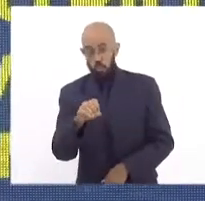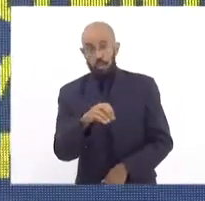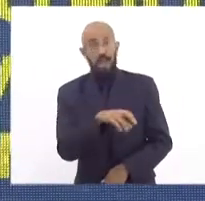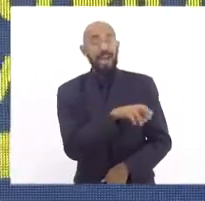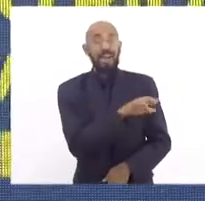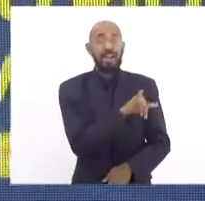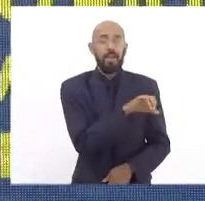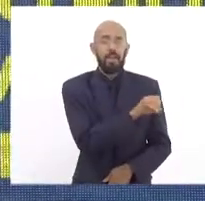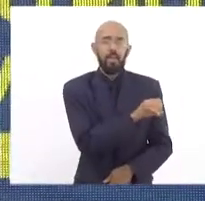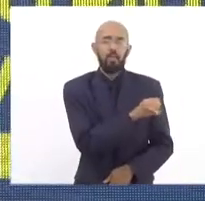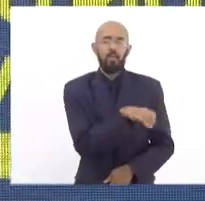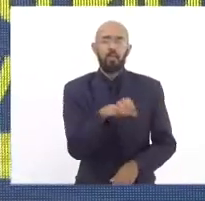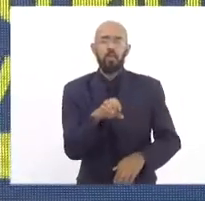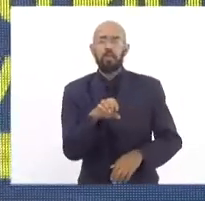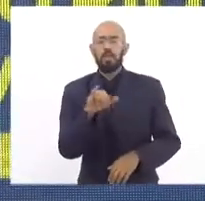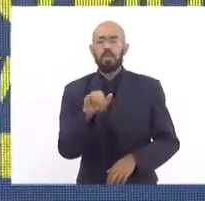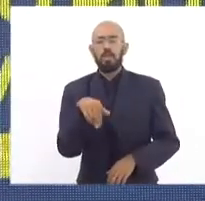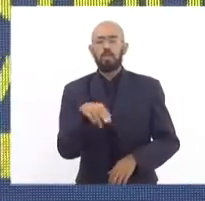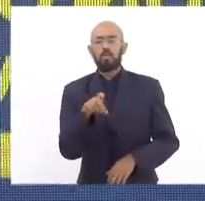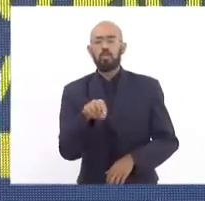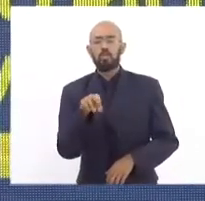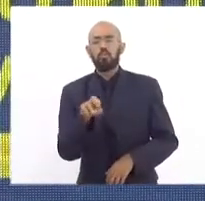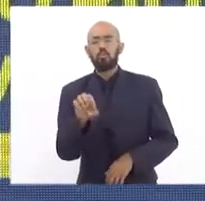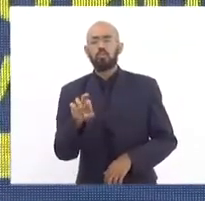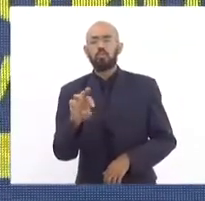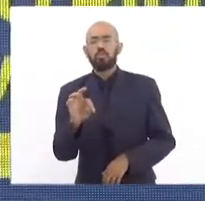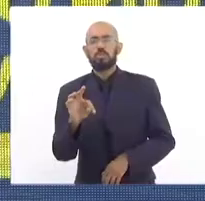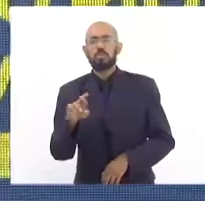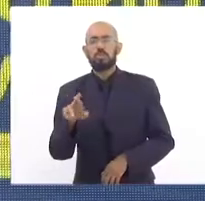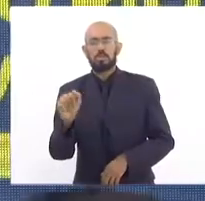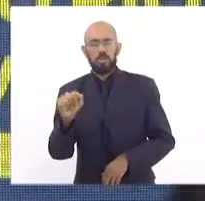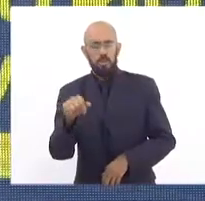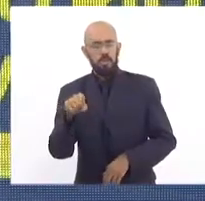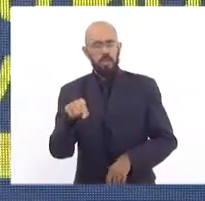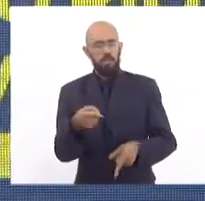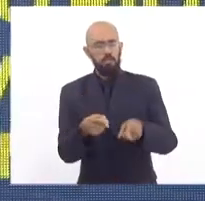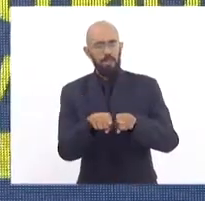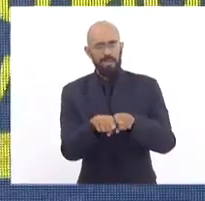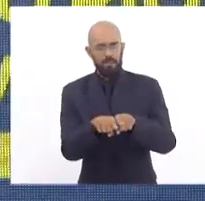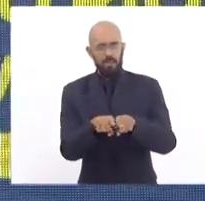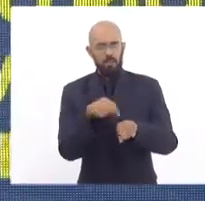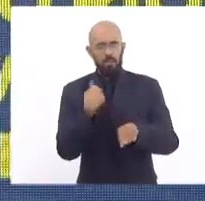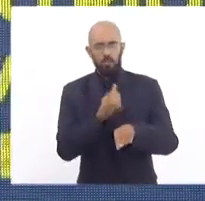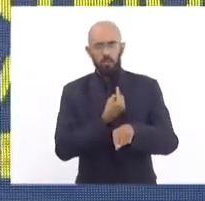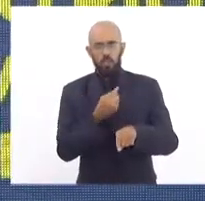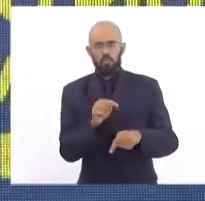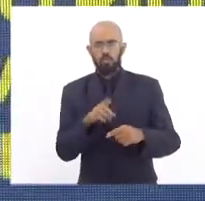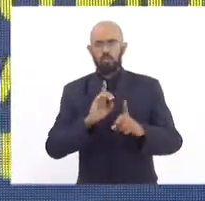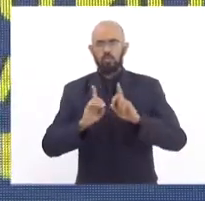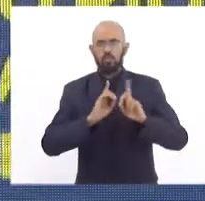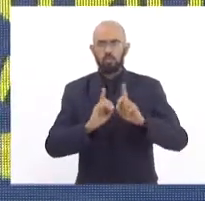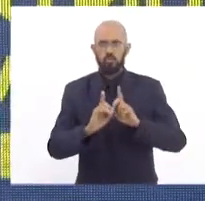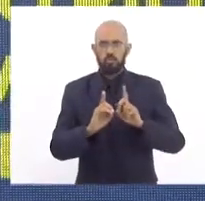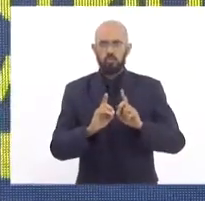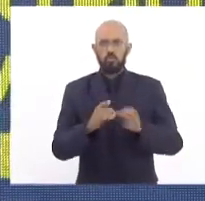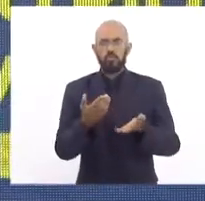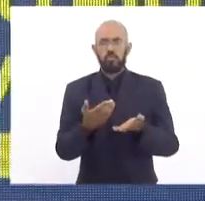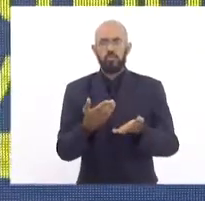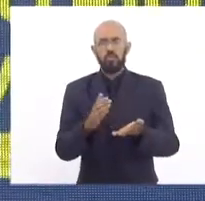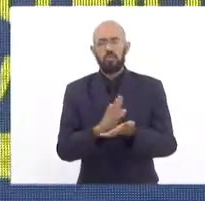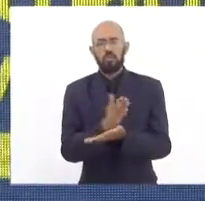Sérgio, que tem sido um parceiro nosso, discutindo desonerações de alguns